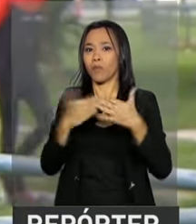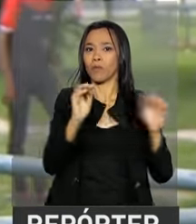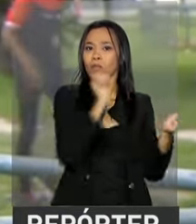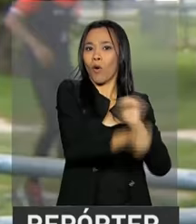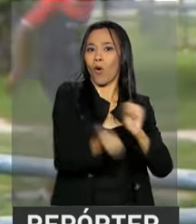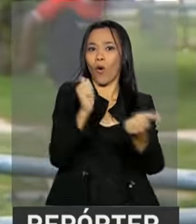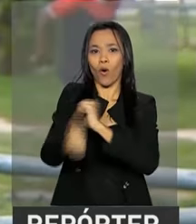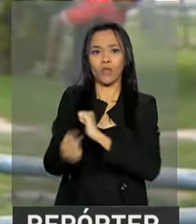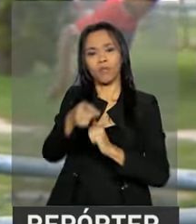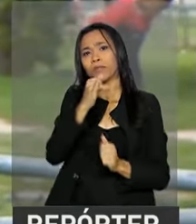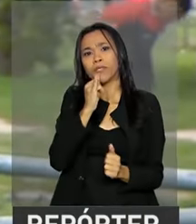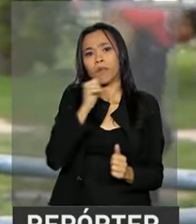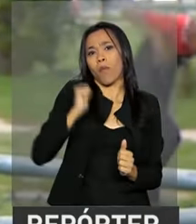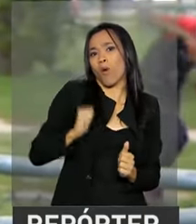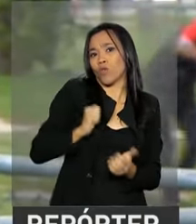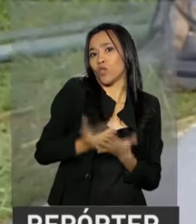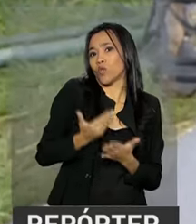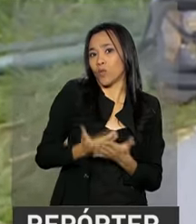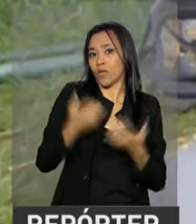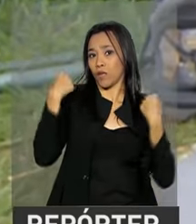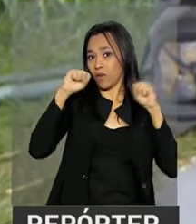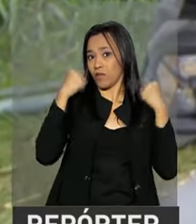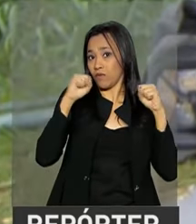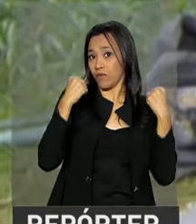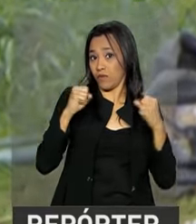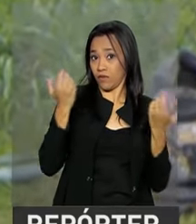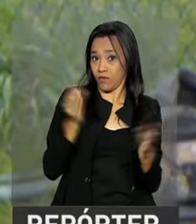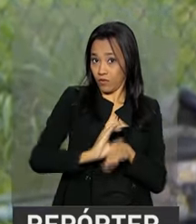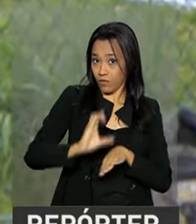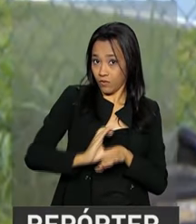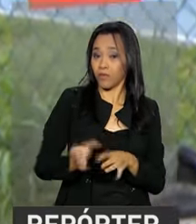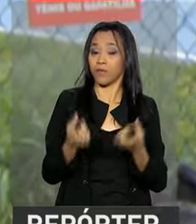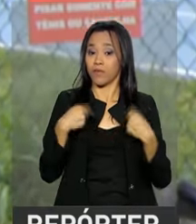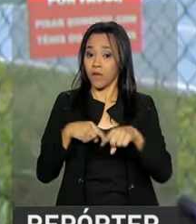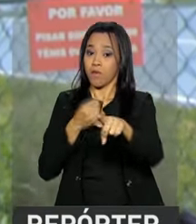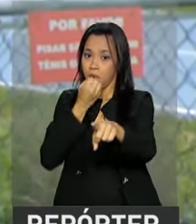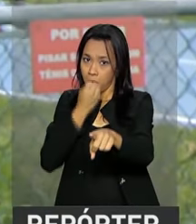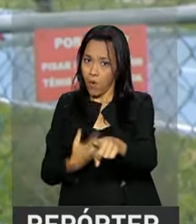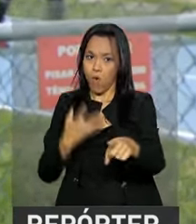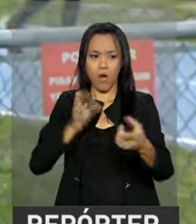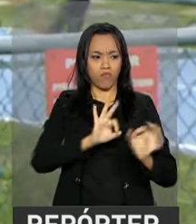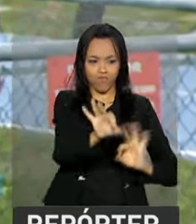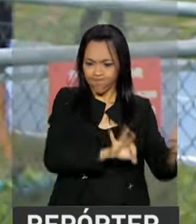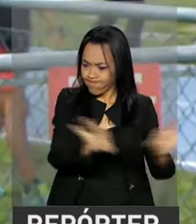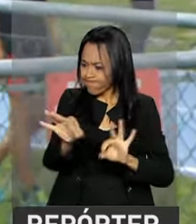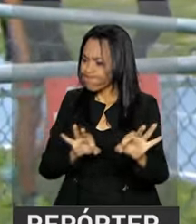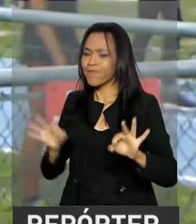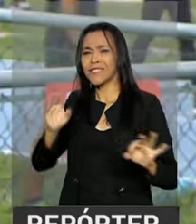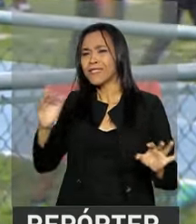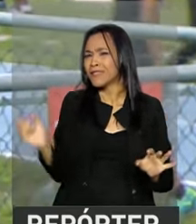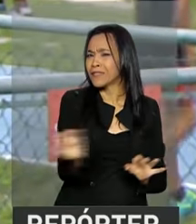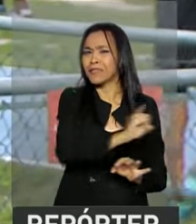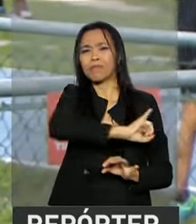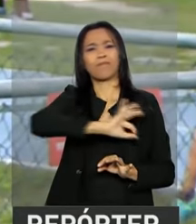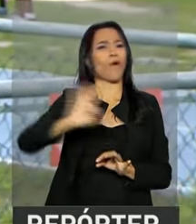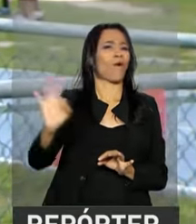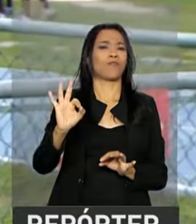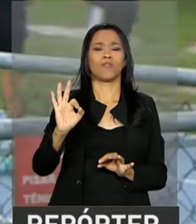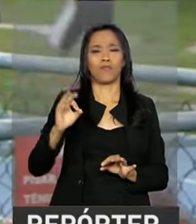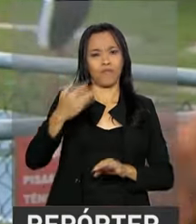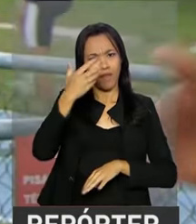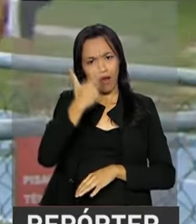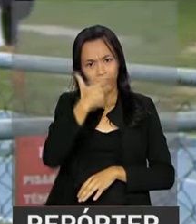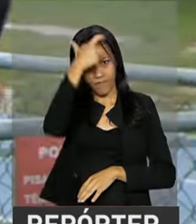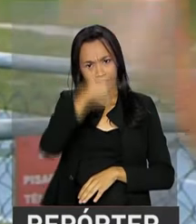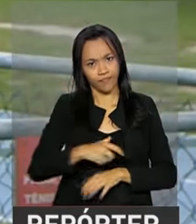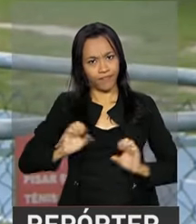uma bolsa para estudar educação física. Para o estudante, uma boa estrutura é fundamental para a formação de futuros campeões. A